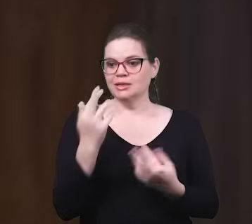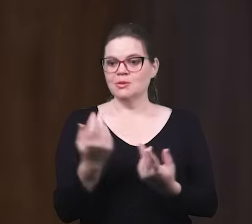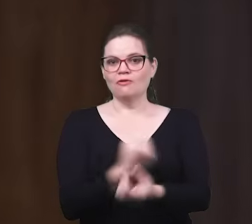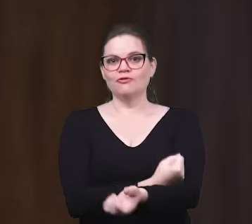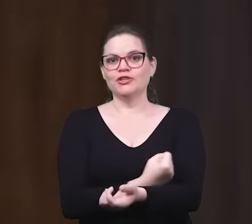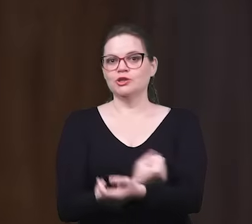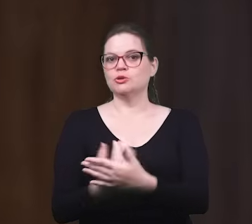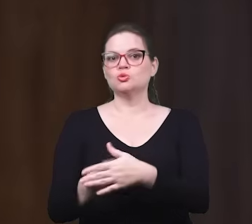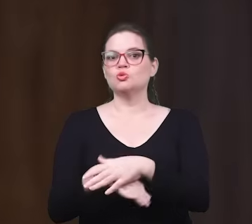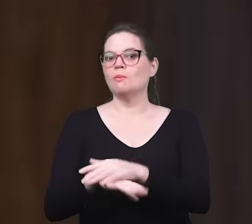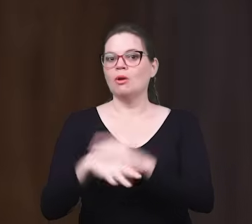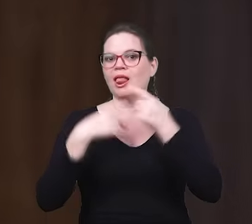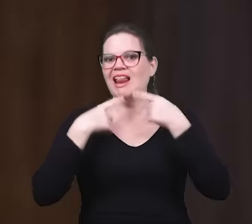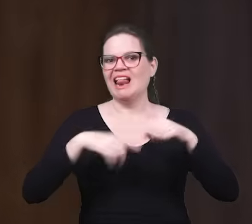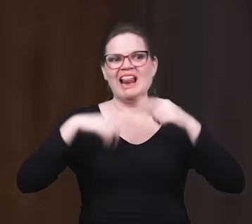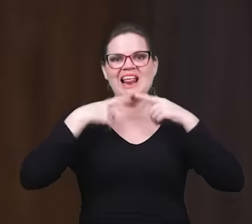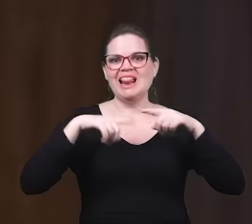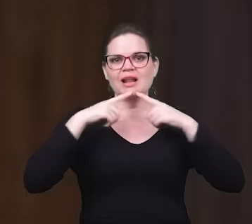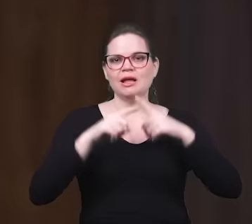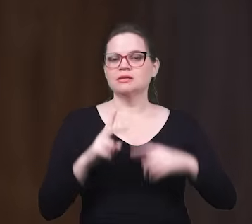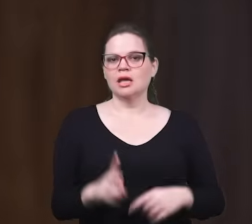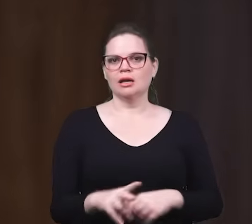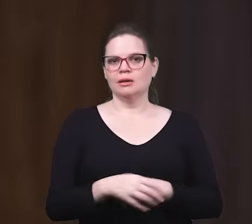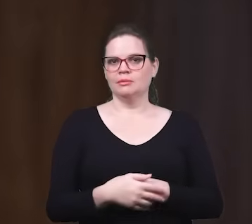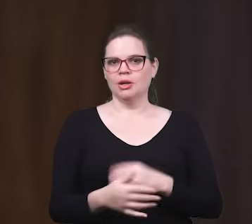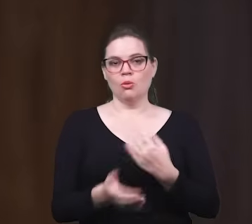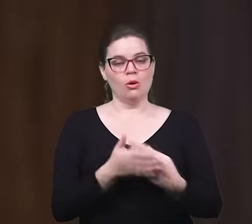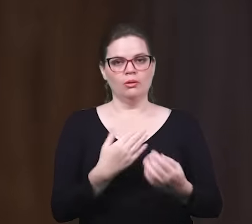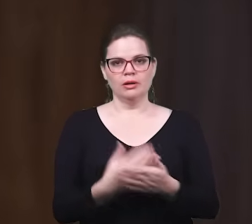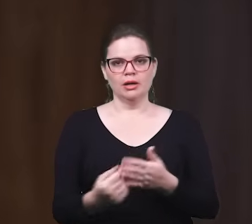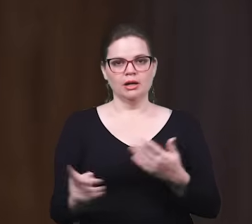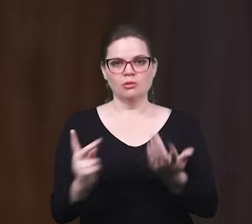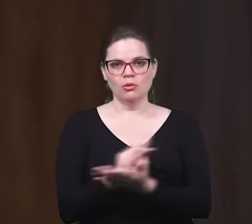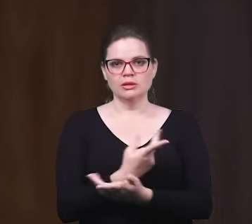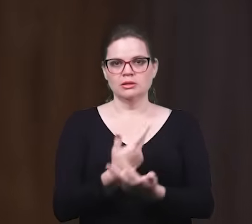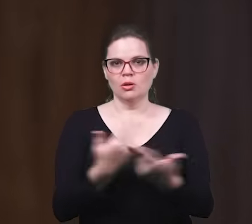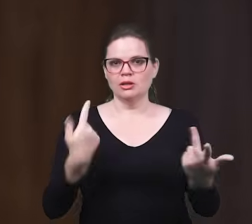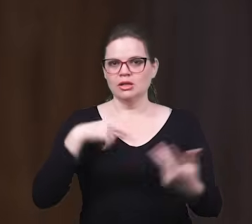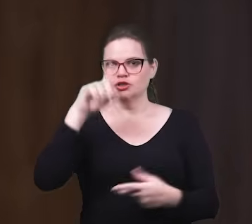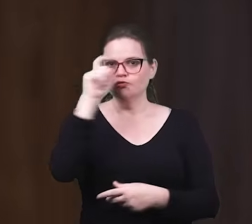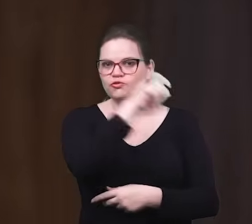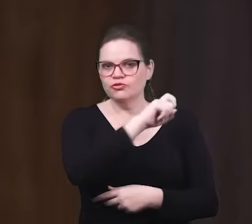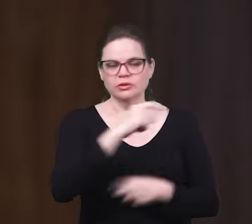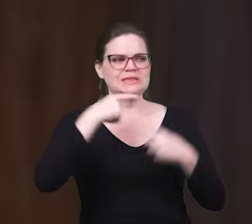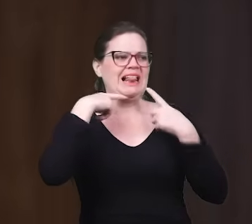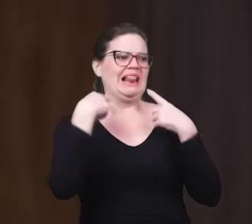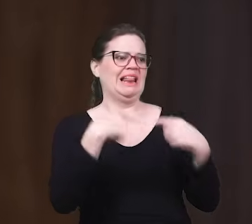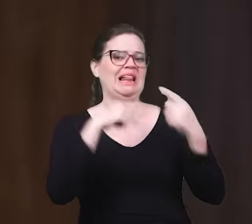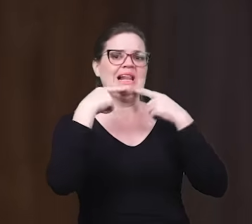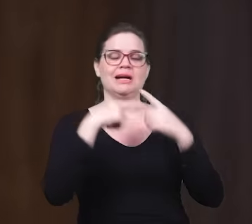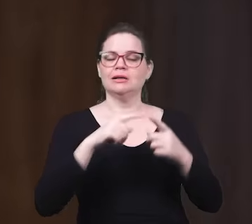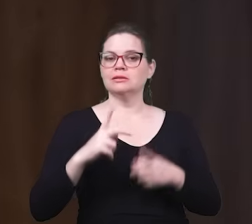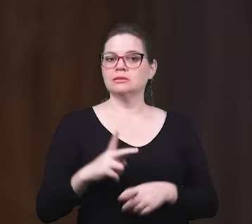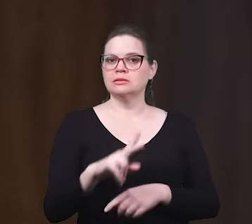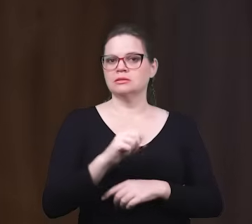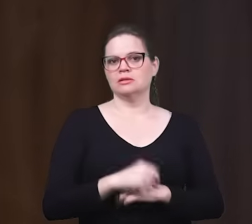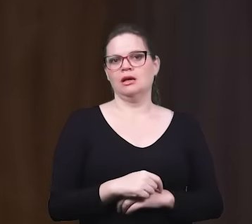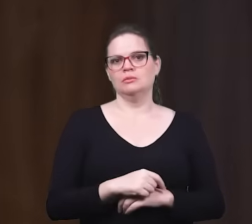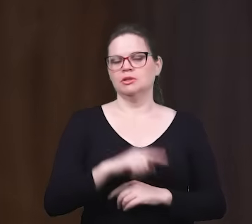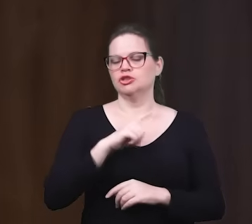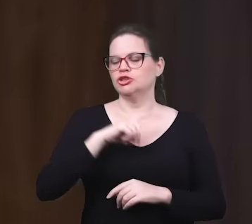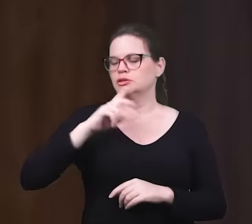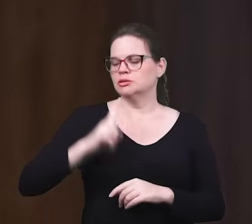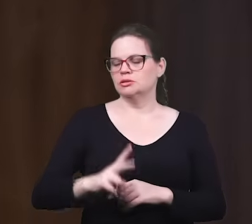se acostumar a murmurar. Em qualquer situação de adversidade, houve a murmuração, houve a